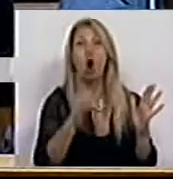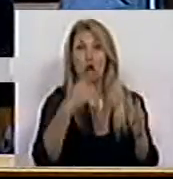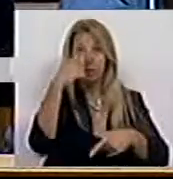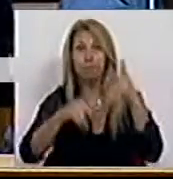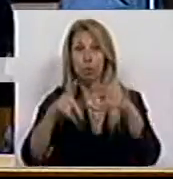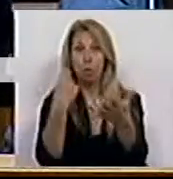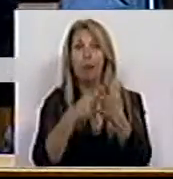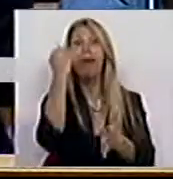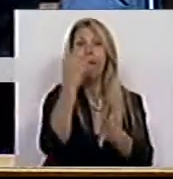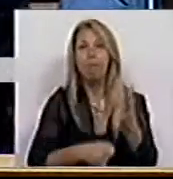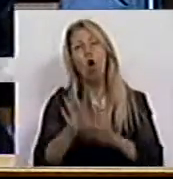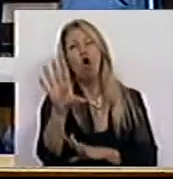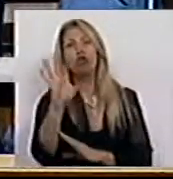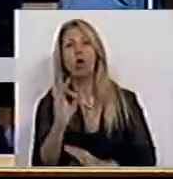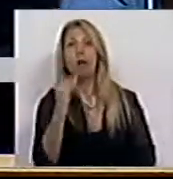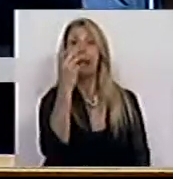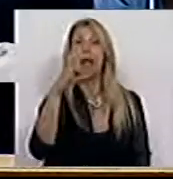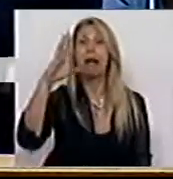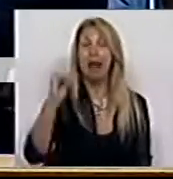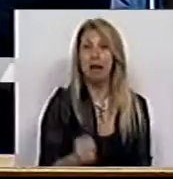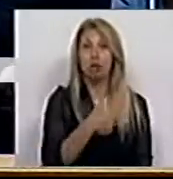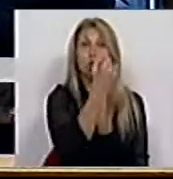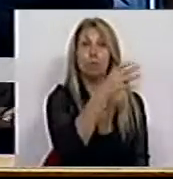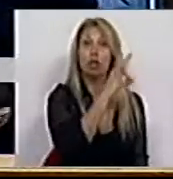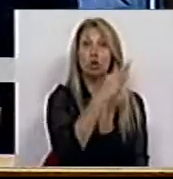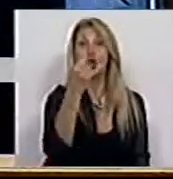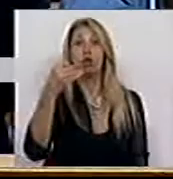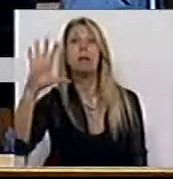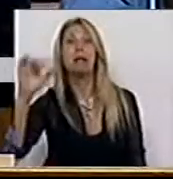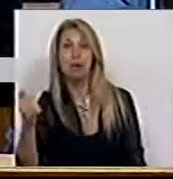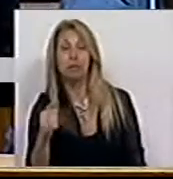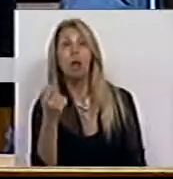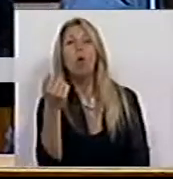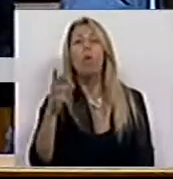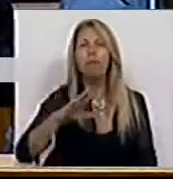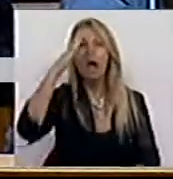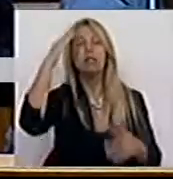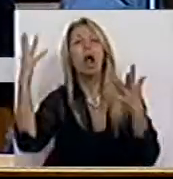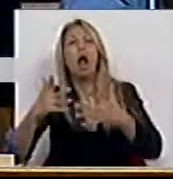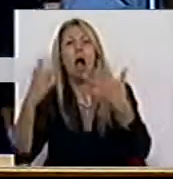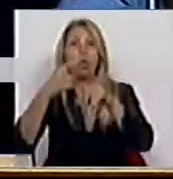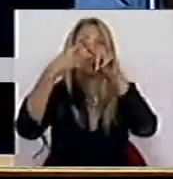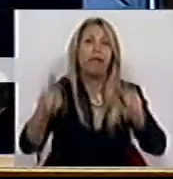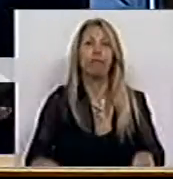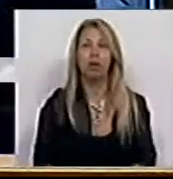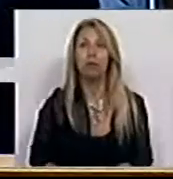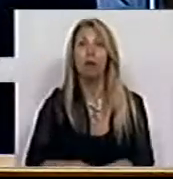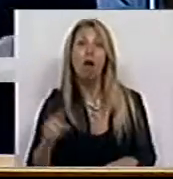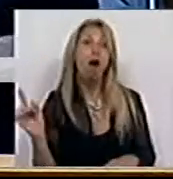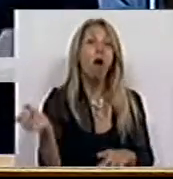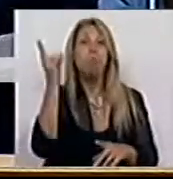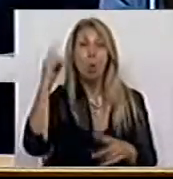contribuintes escolherem entre o IRS de 2014 e 2015 com taxas, cálculos diferentes, que supostamente